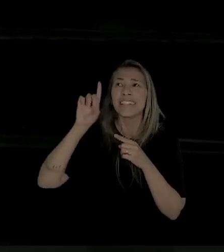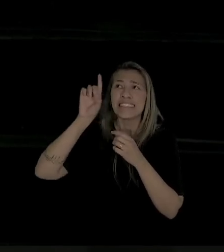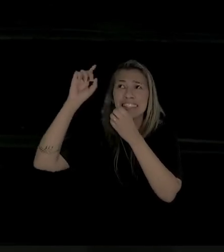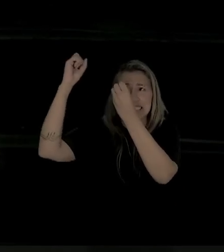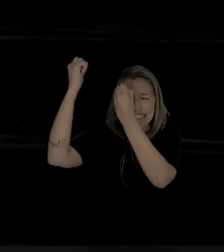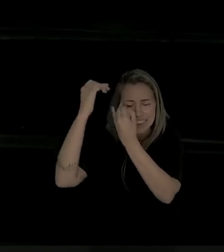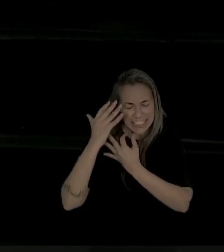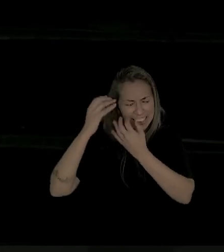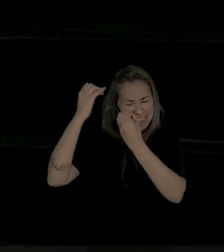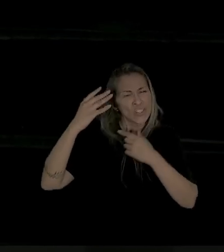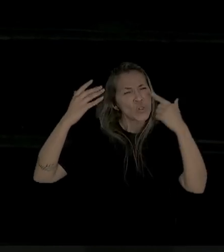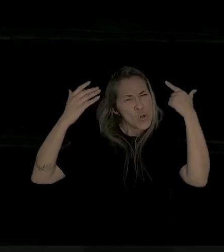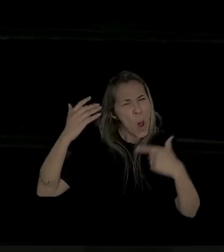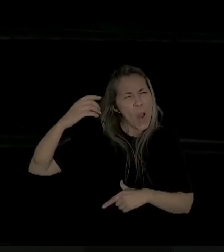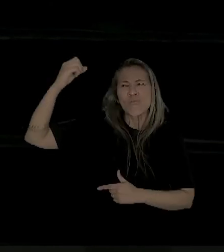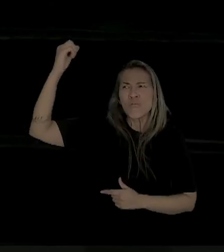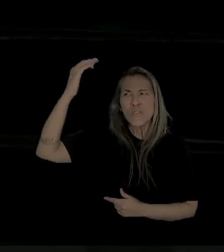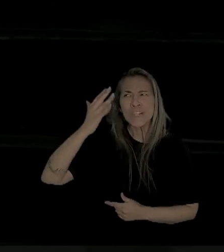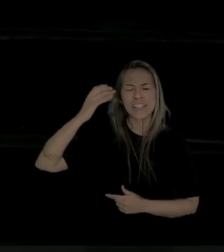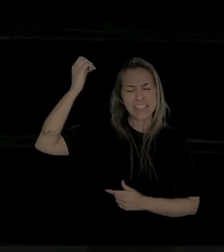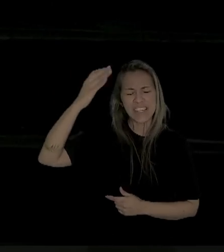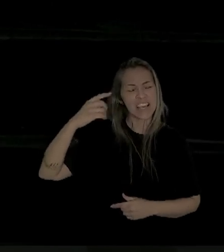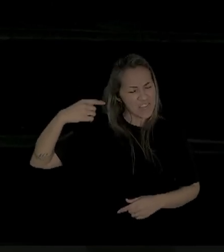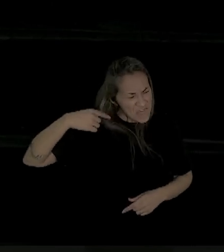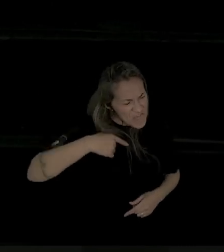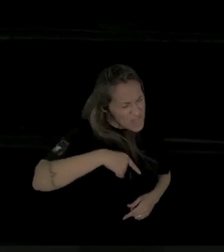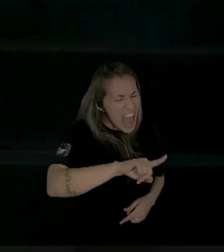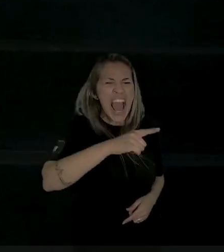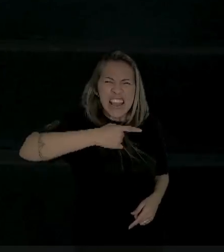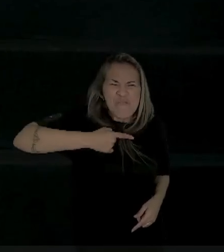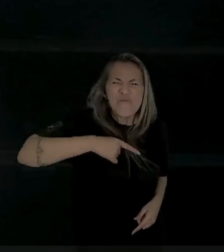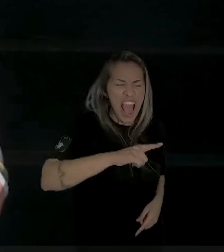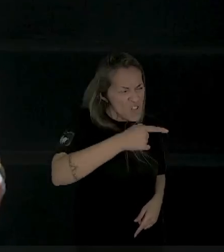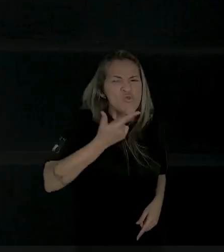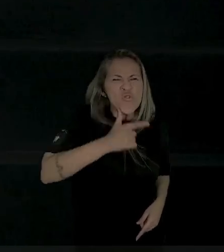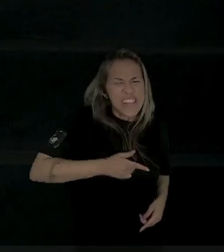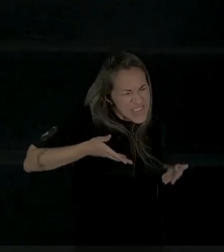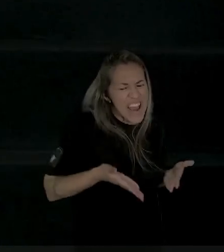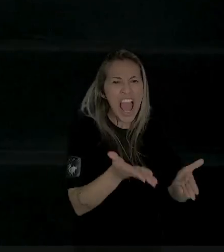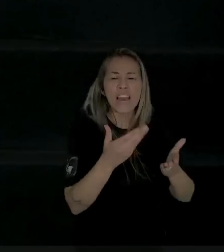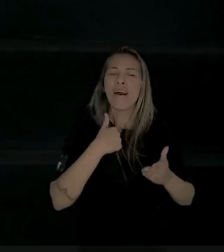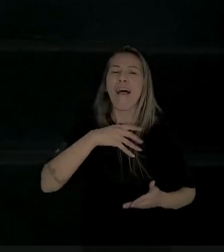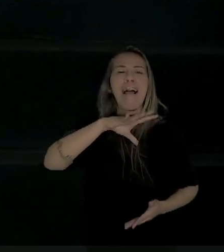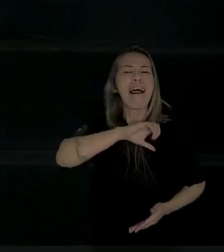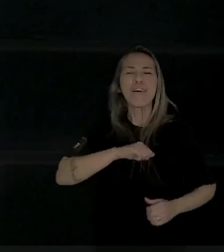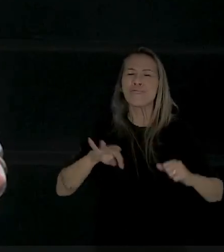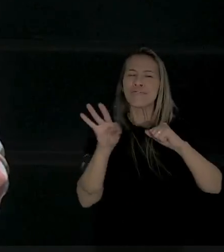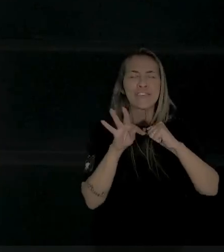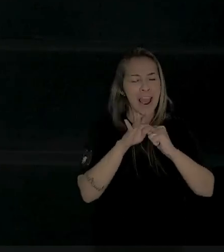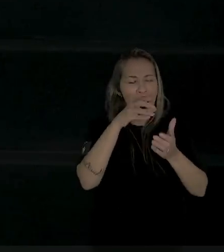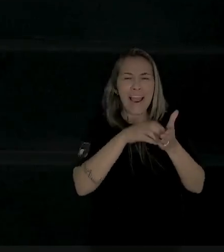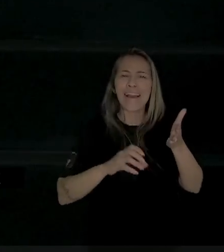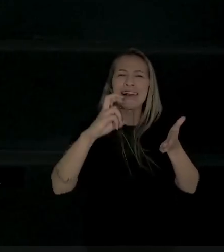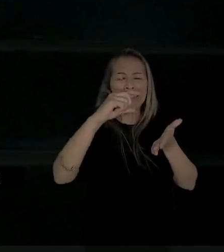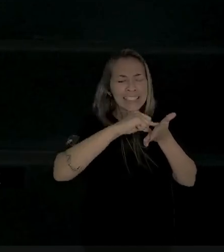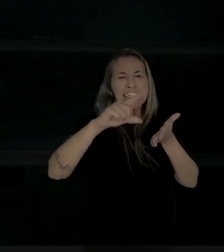força de um escolhido. Eu amo a Bíblia porque em Tiago capítulo 5, versículo 17,